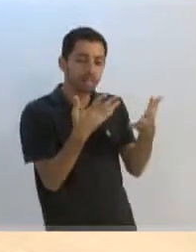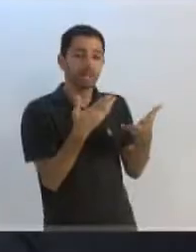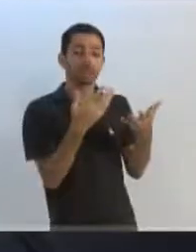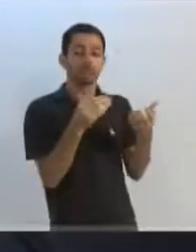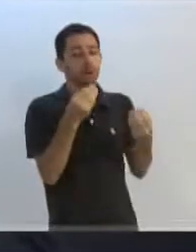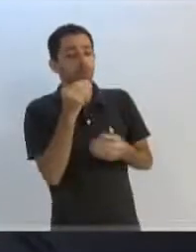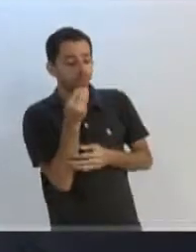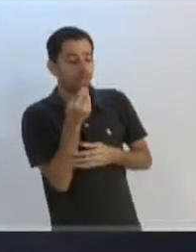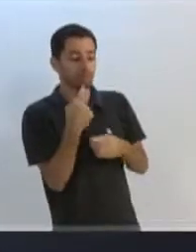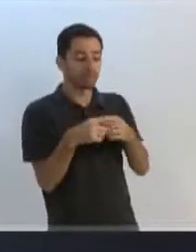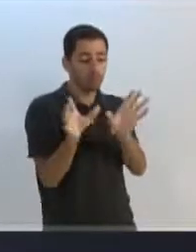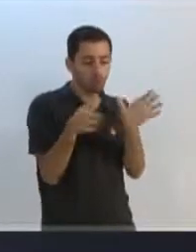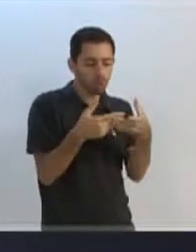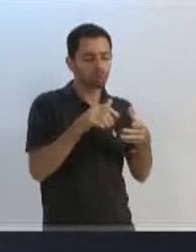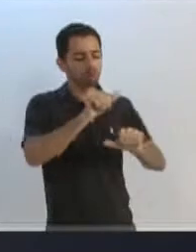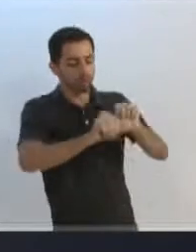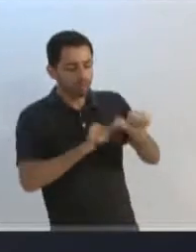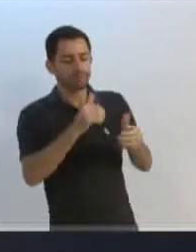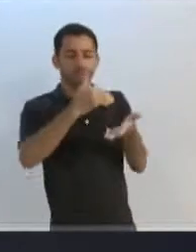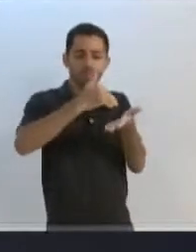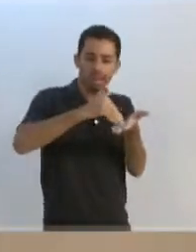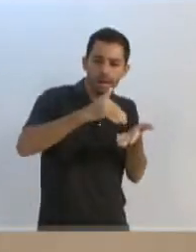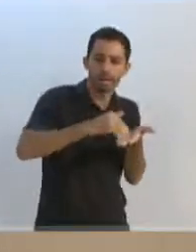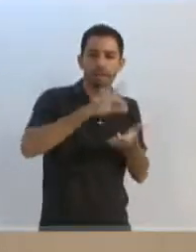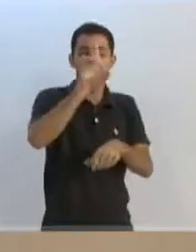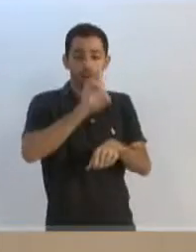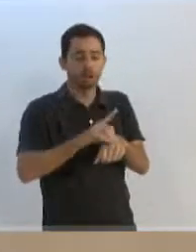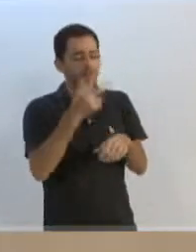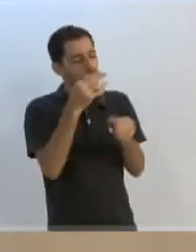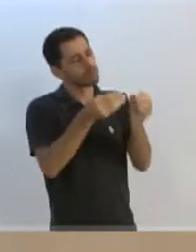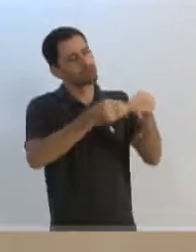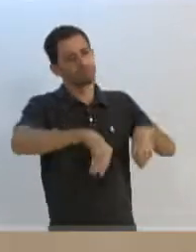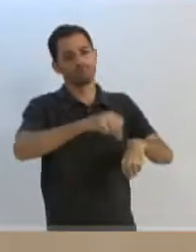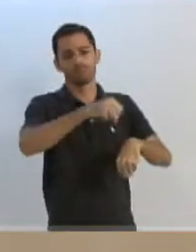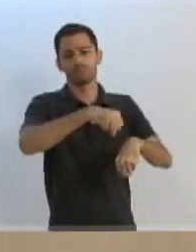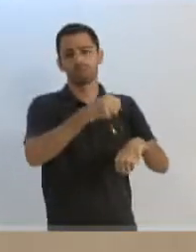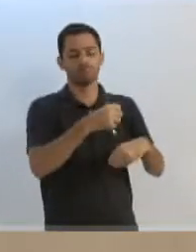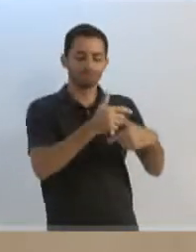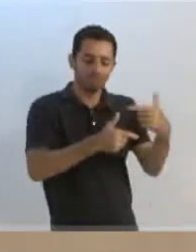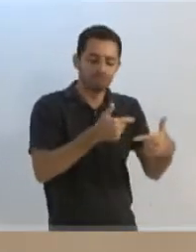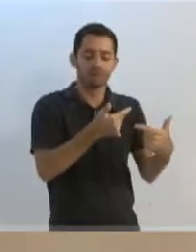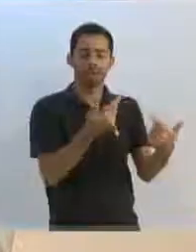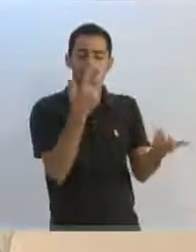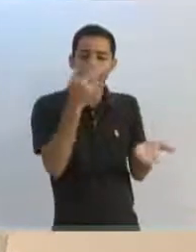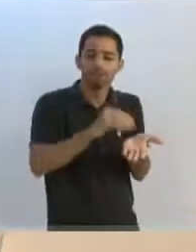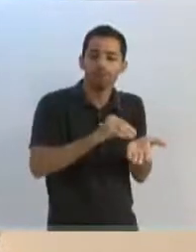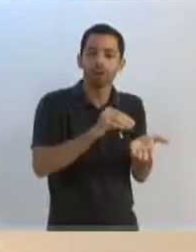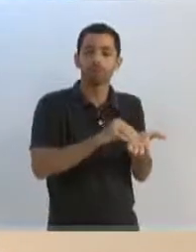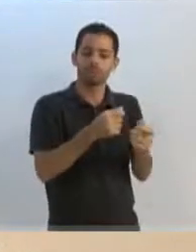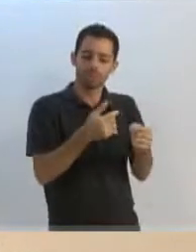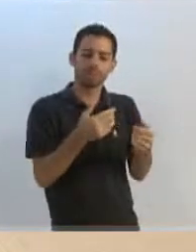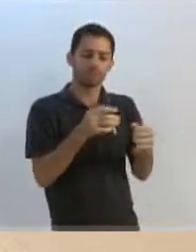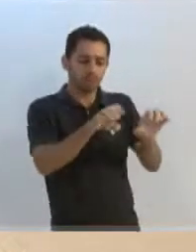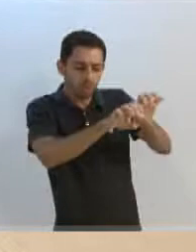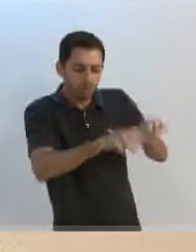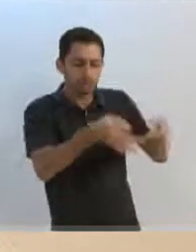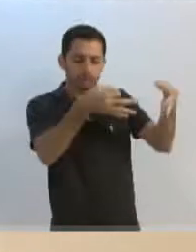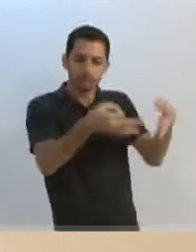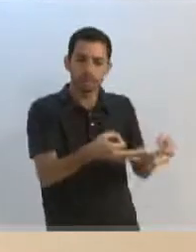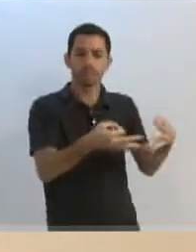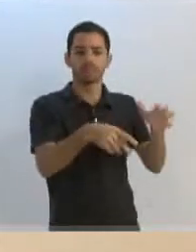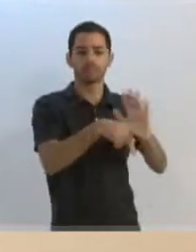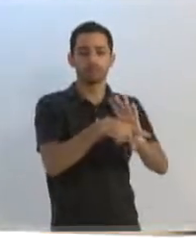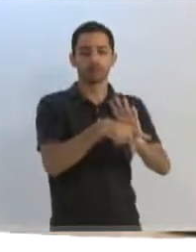mudanças na equipe de secretários diretoria tem prejudicado sim o andamento dos trabalhos sabemos que esta secretaria precisa de uma estrutura e corpo técnico